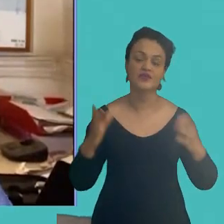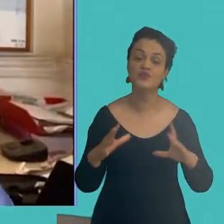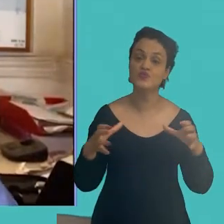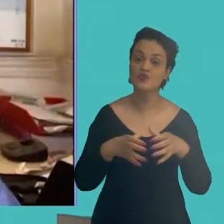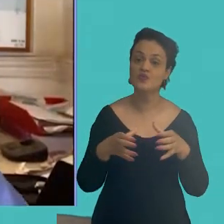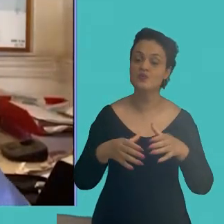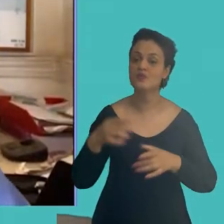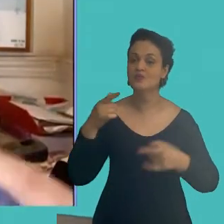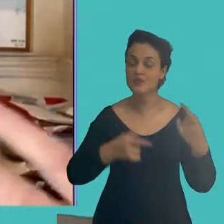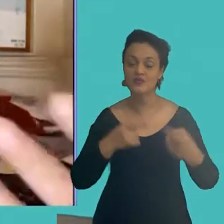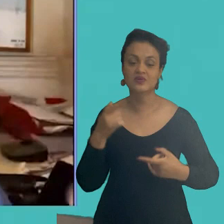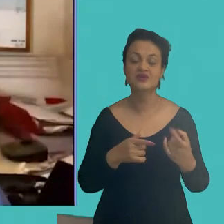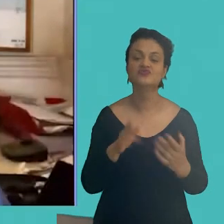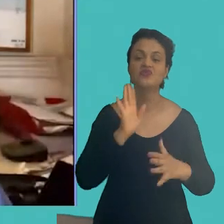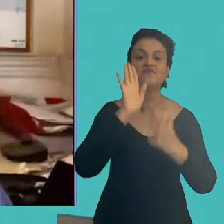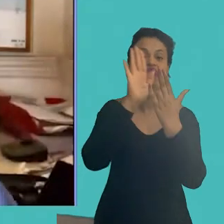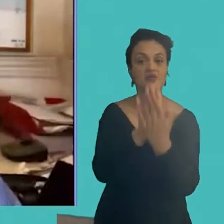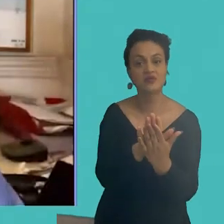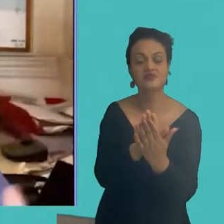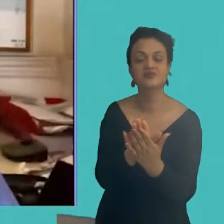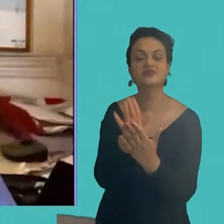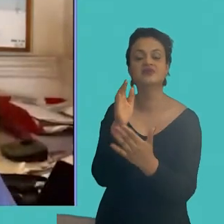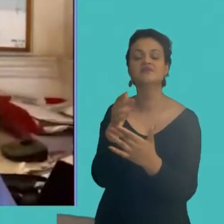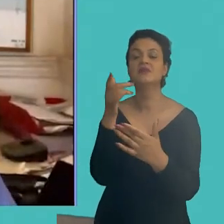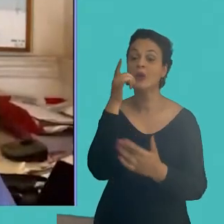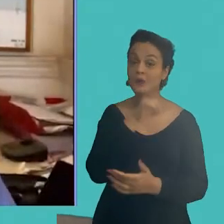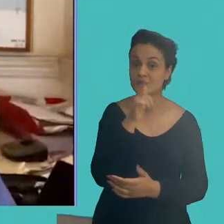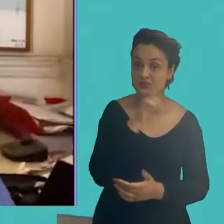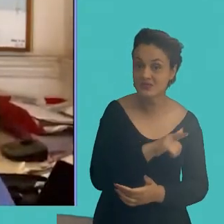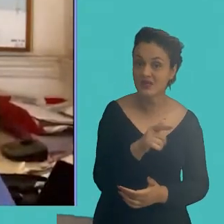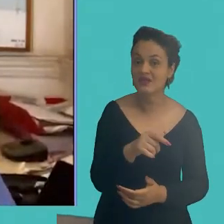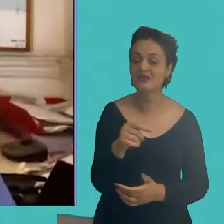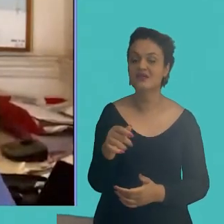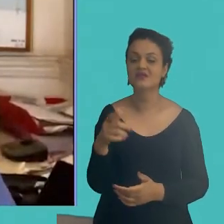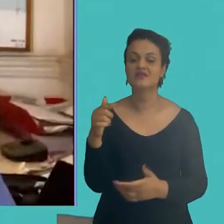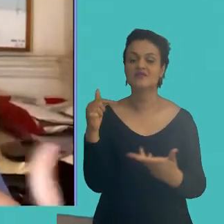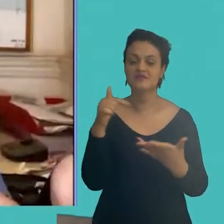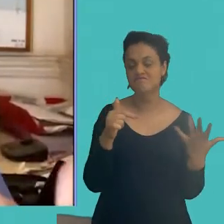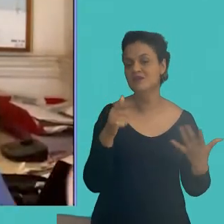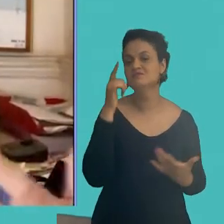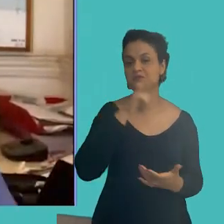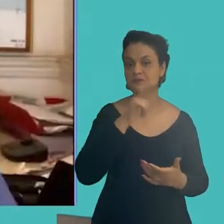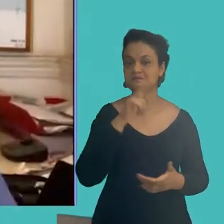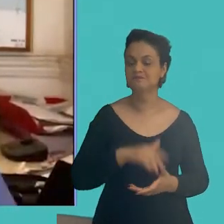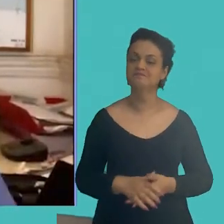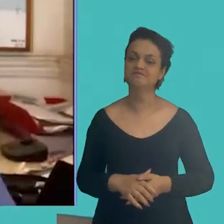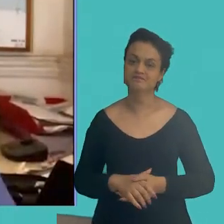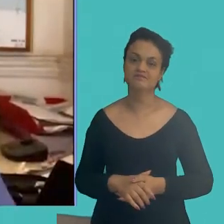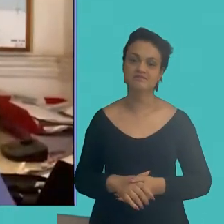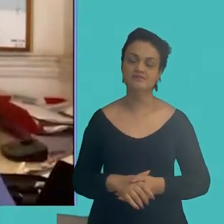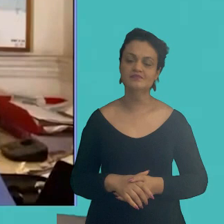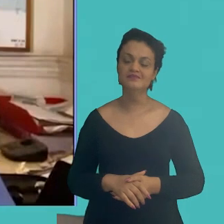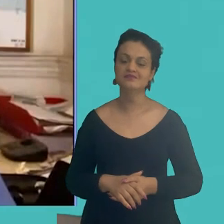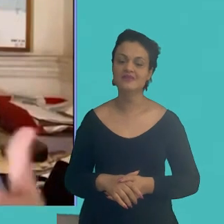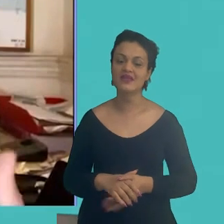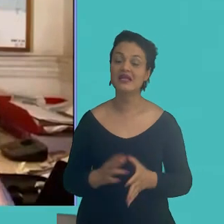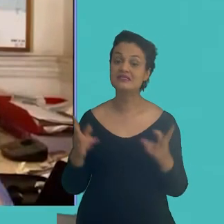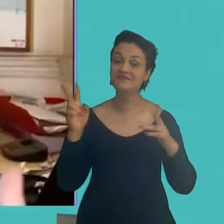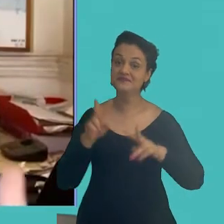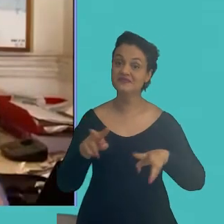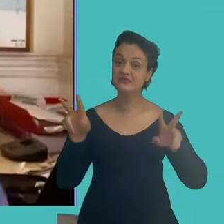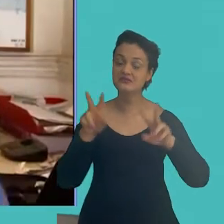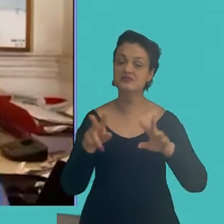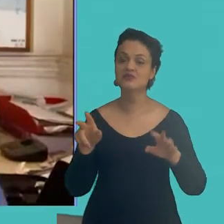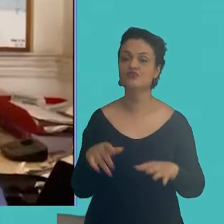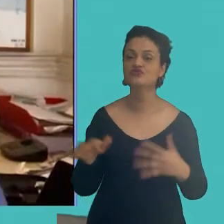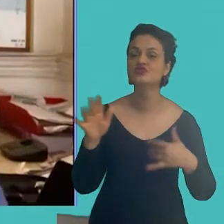ao eleitor tratando de ganhar o eleitor para suas visões de mundo. Essa visão de mundo universal se